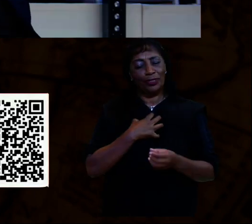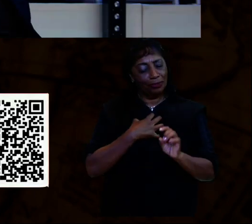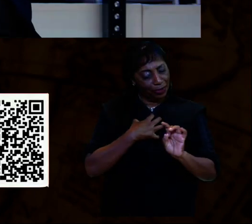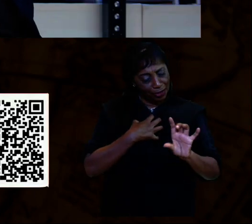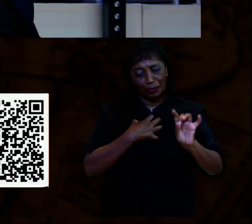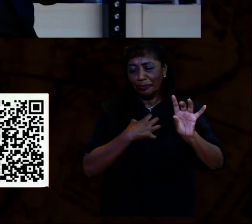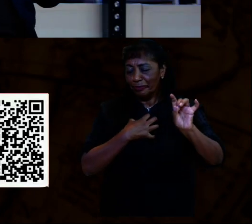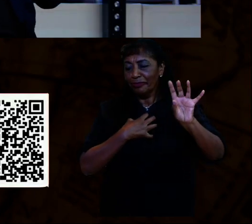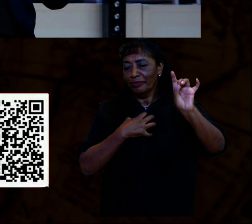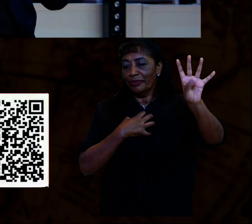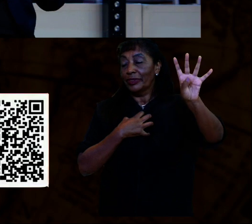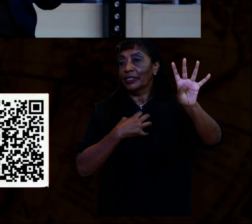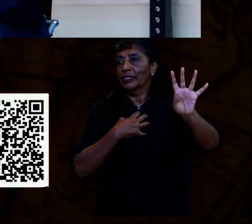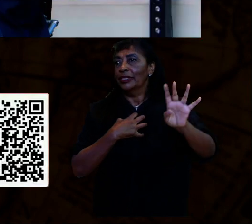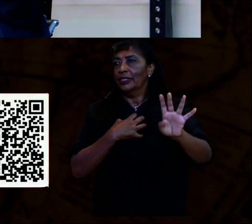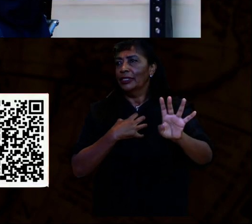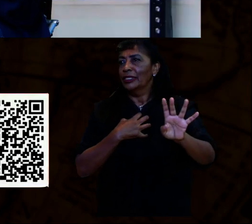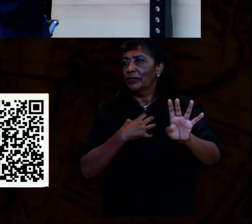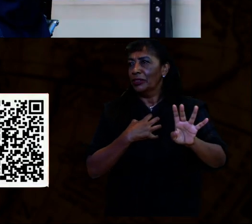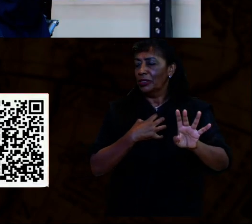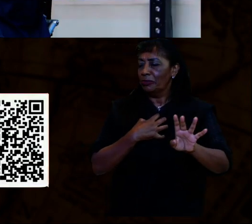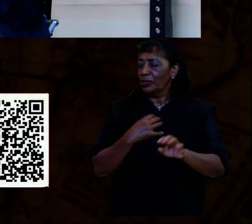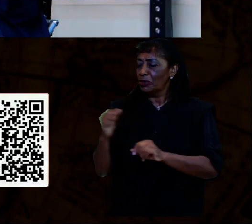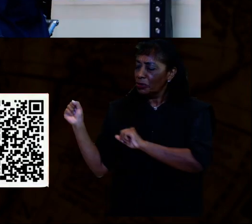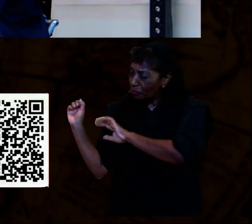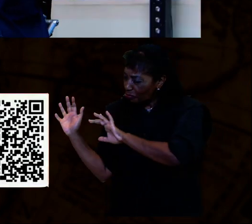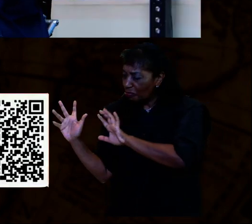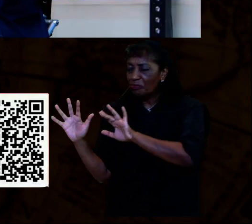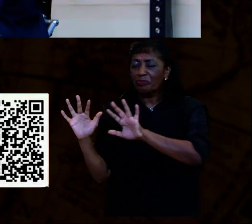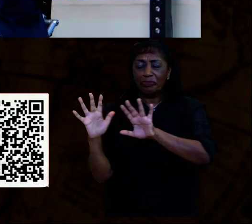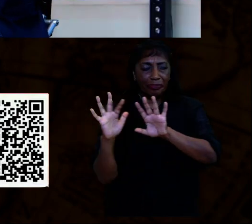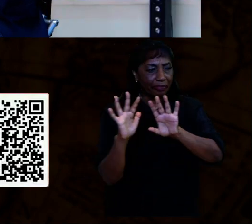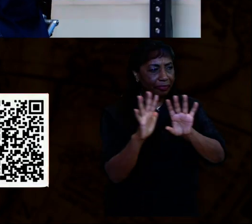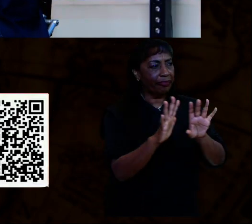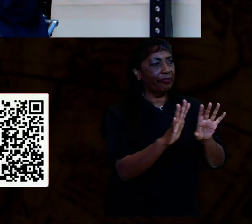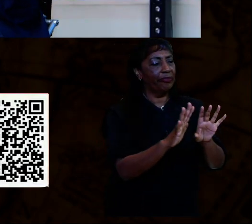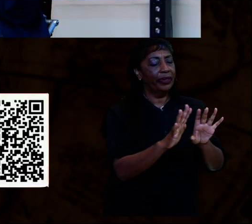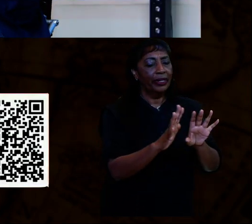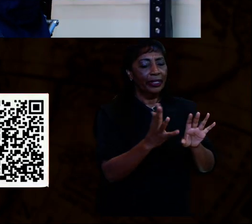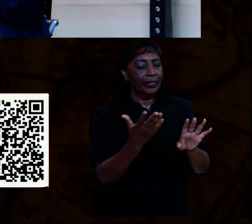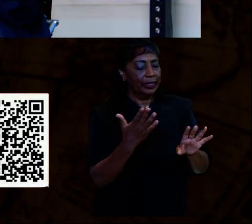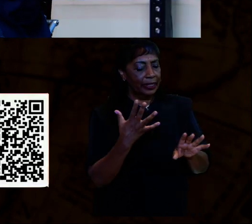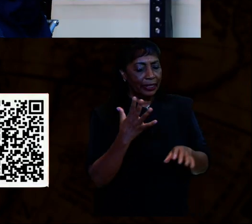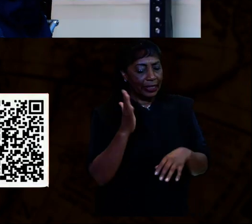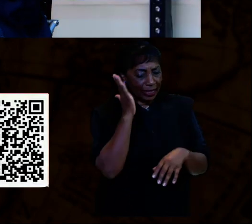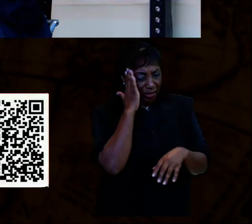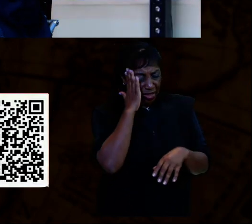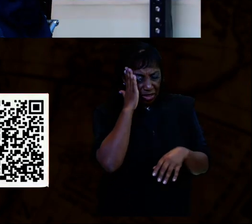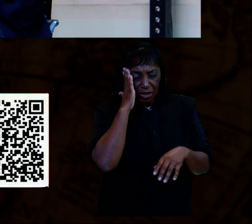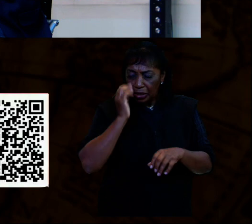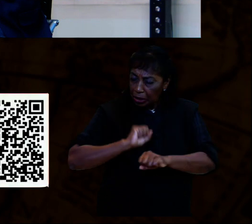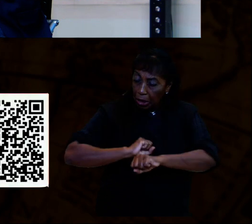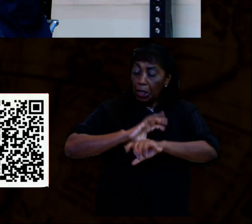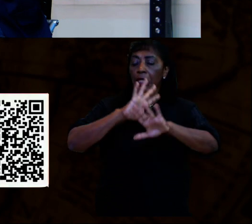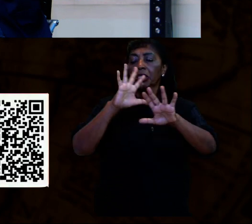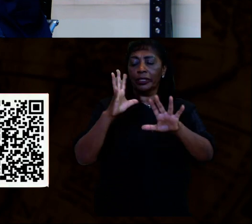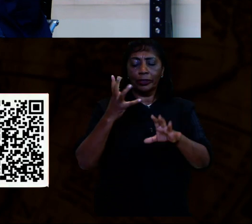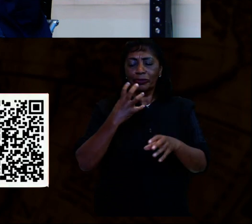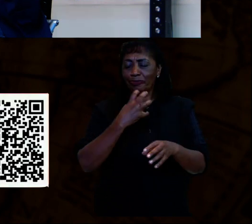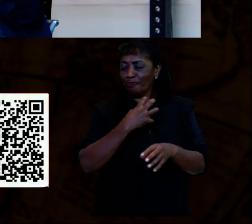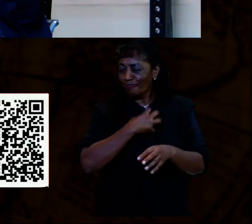quando pessoas saem dos seus lugares e vêm aqui à frente, é porque elas entenderam que isso é um ato de adoração ao